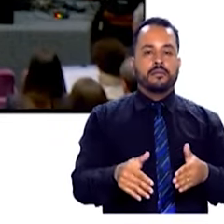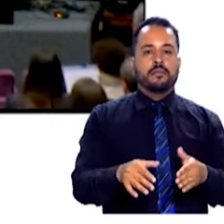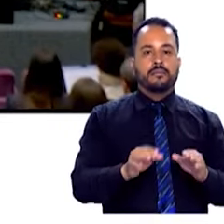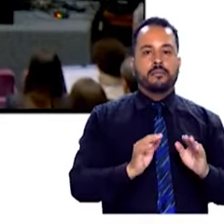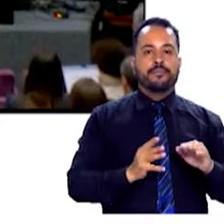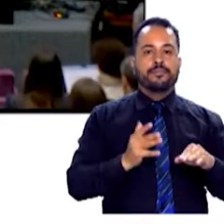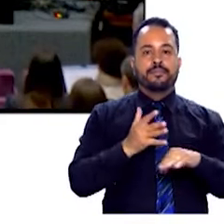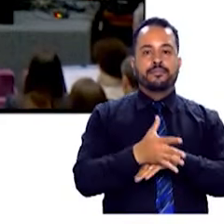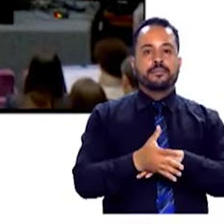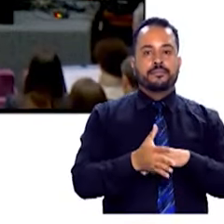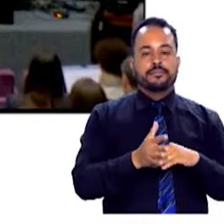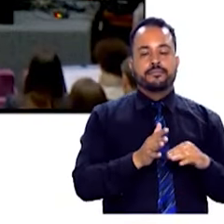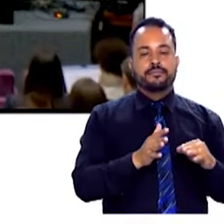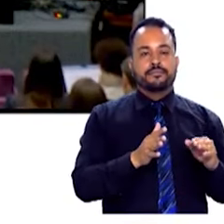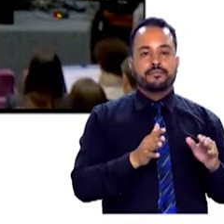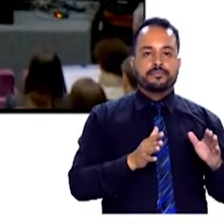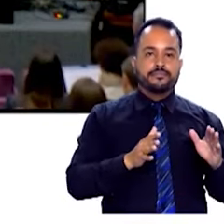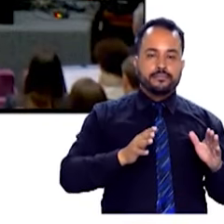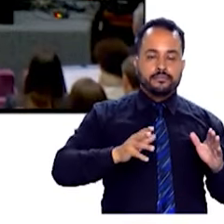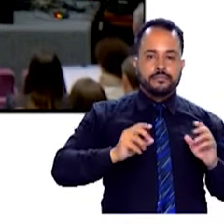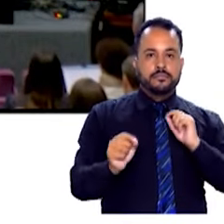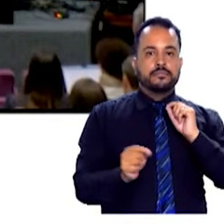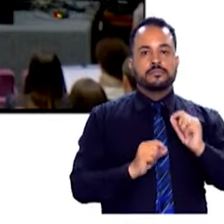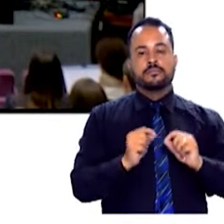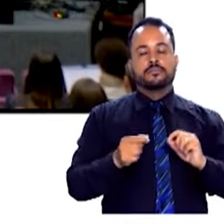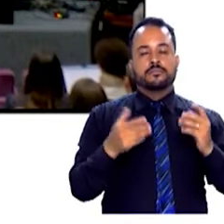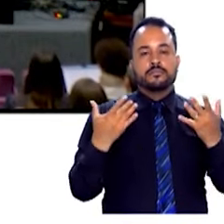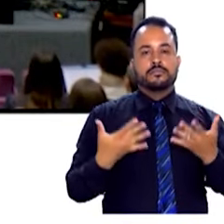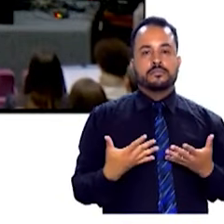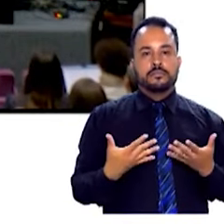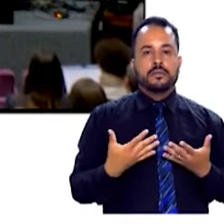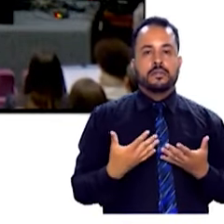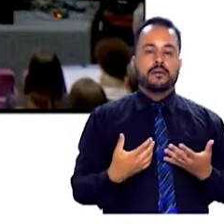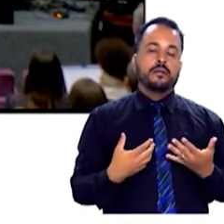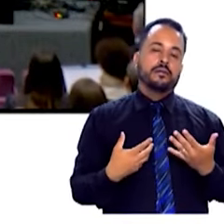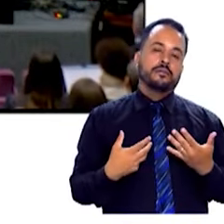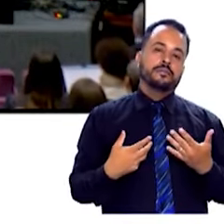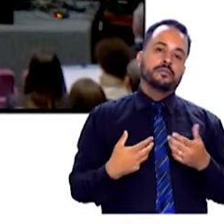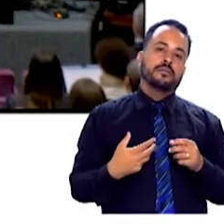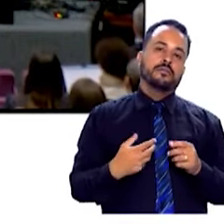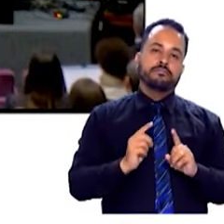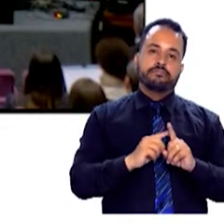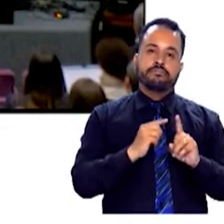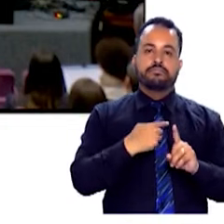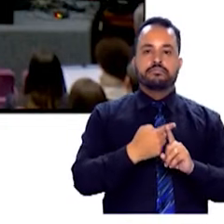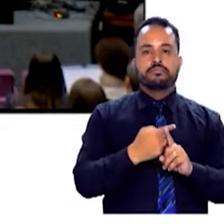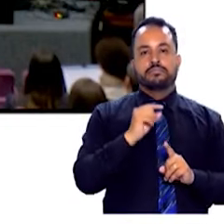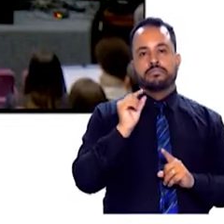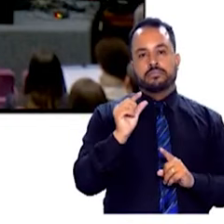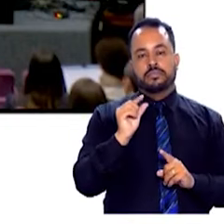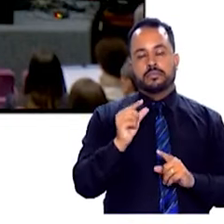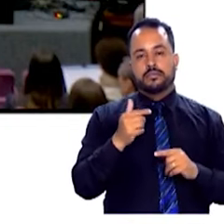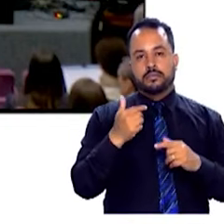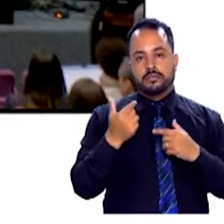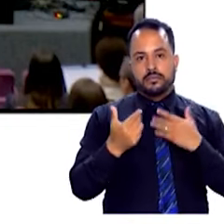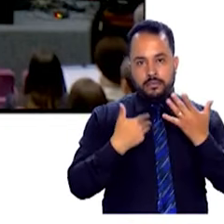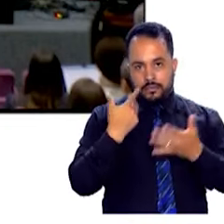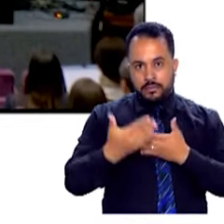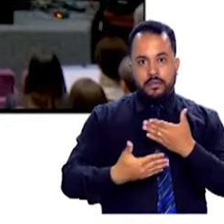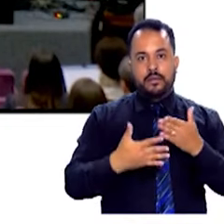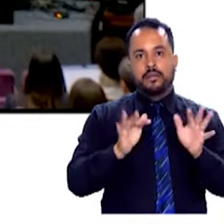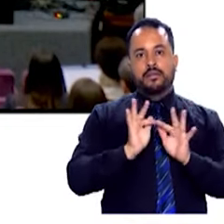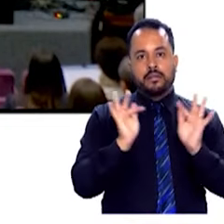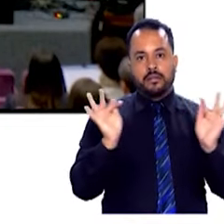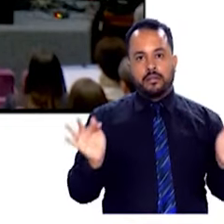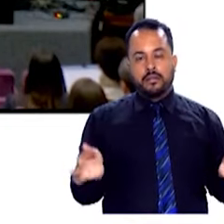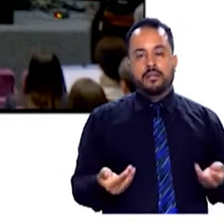contexto com a função eh já estabelecidos eu vou falar um pouco eh mais sobre o modo de acesso e tentando exemplificar com alguns